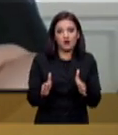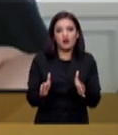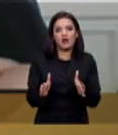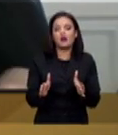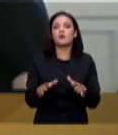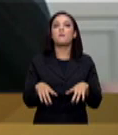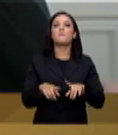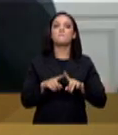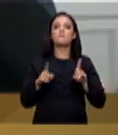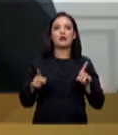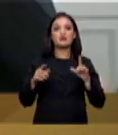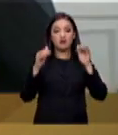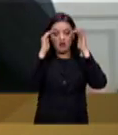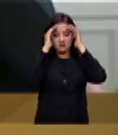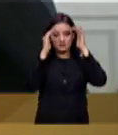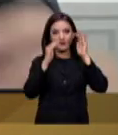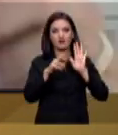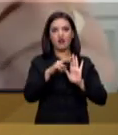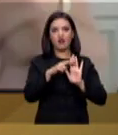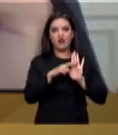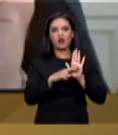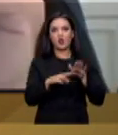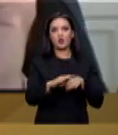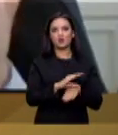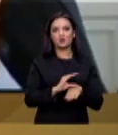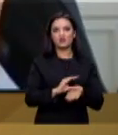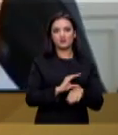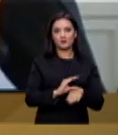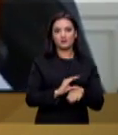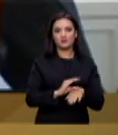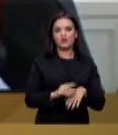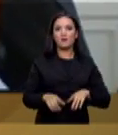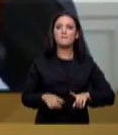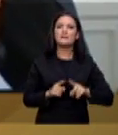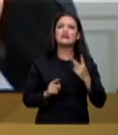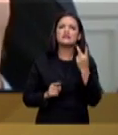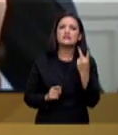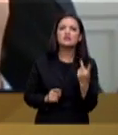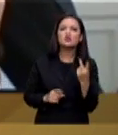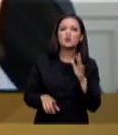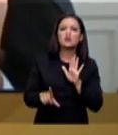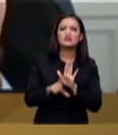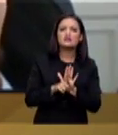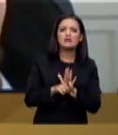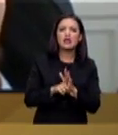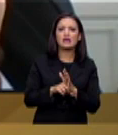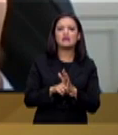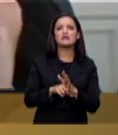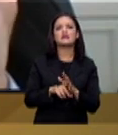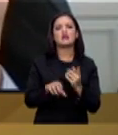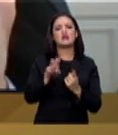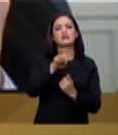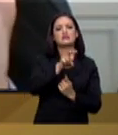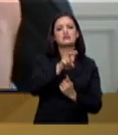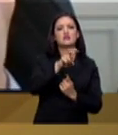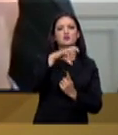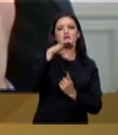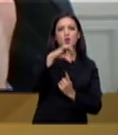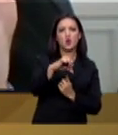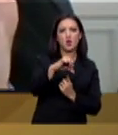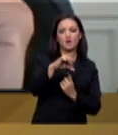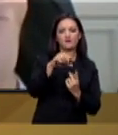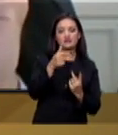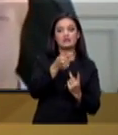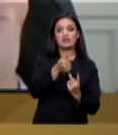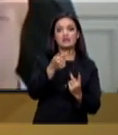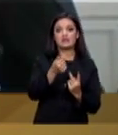requisitos constitucionais. O que prevê as duas leis, a 559 e a